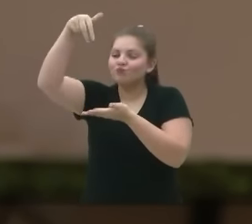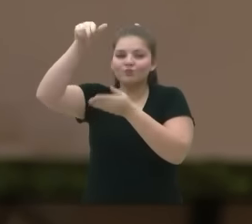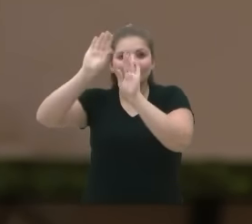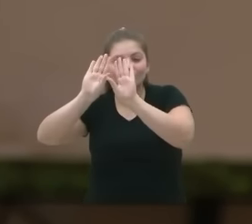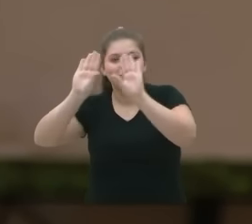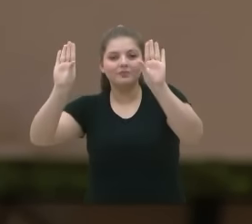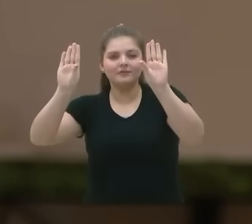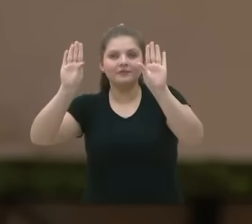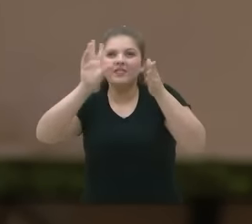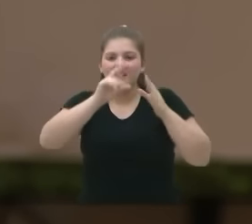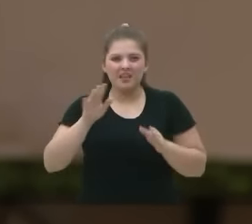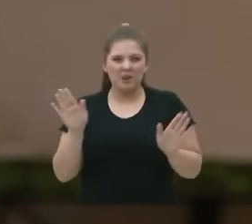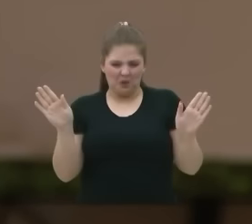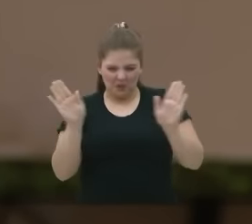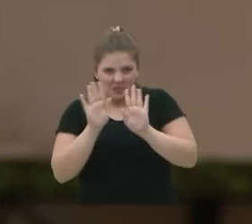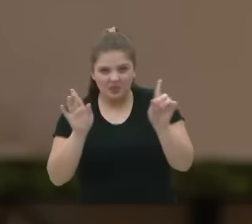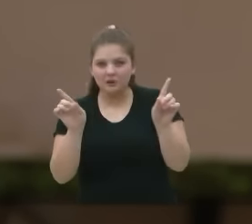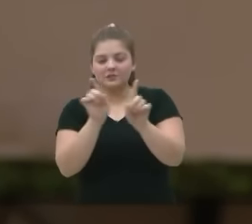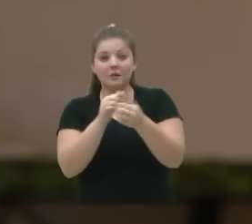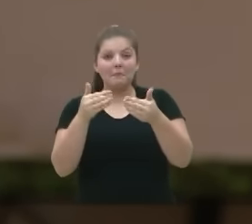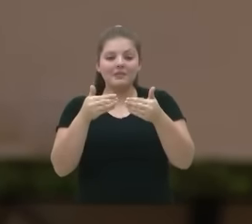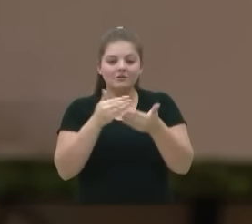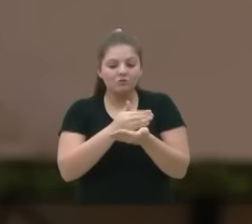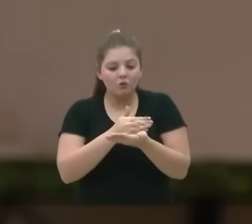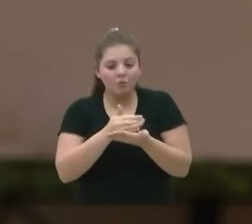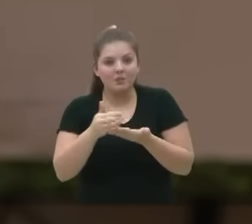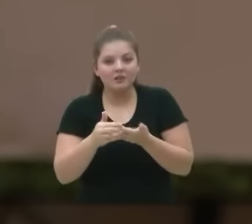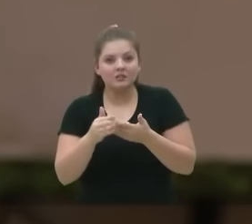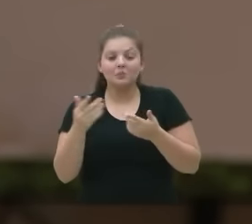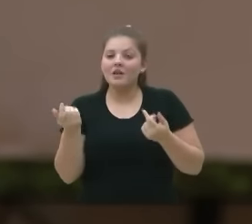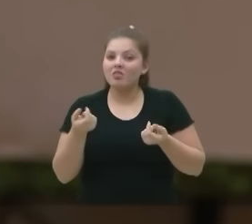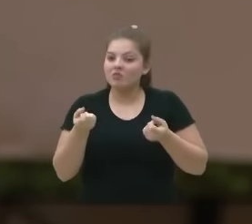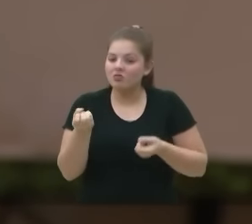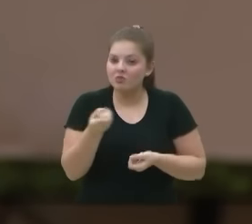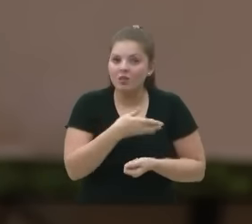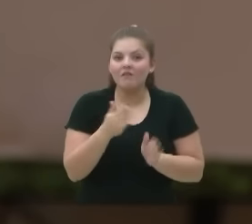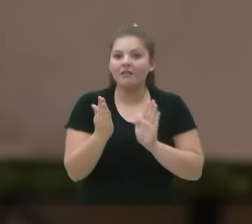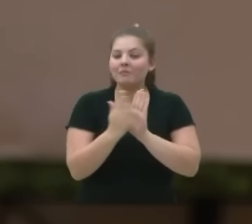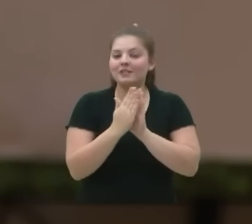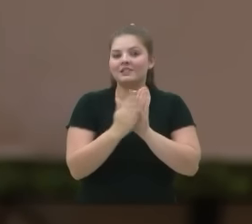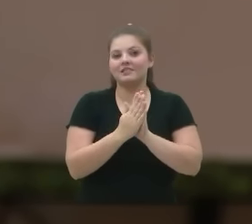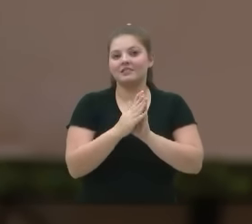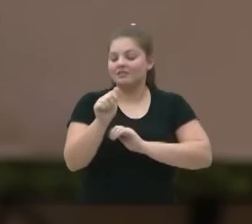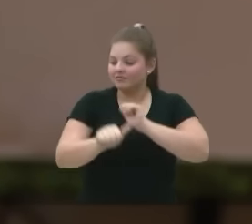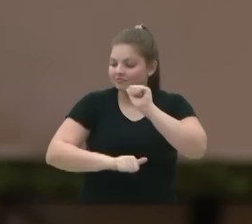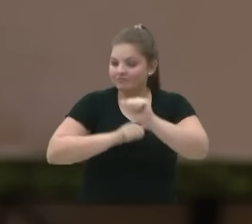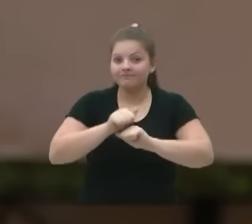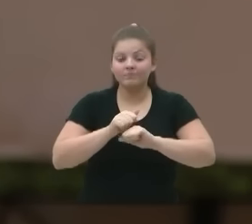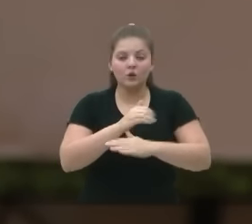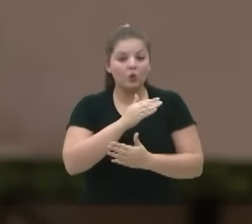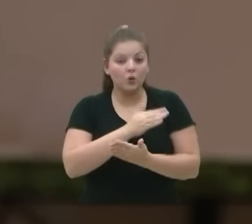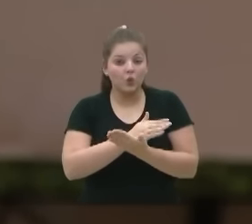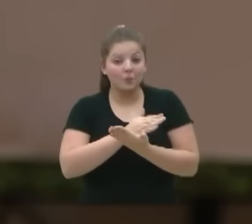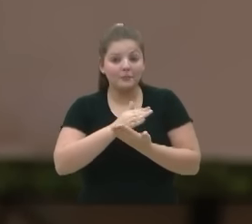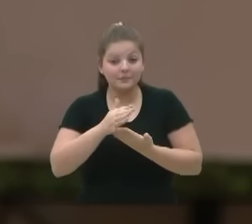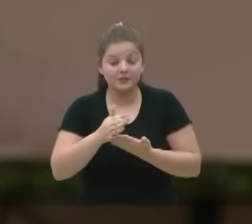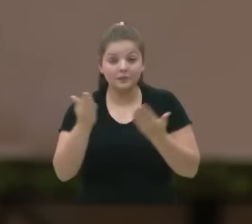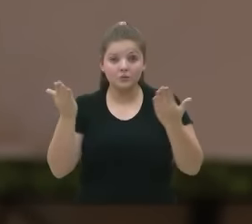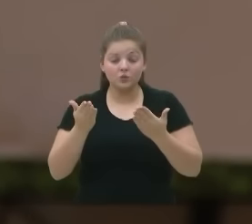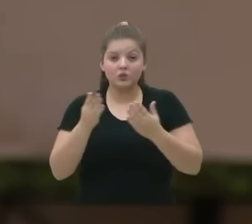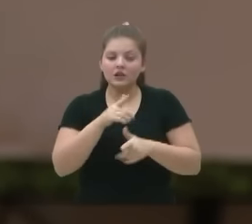adeus, mas uma abertura para uma nova forma de presença. Iniciamos hoje a semana de oração pela unidade